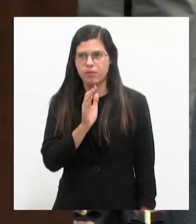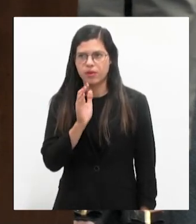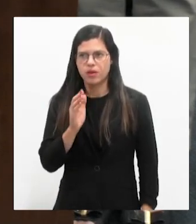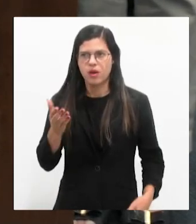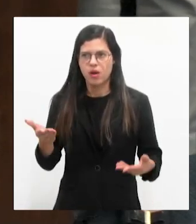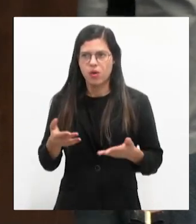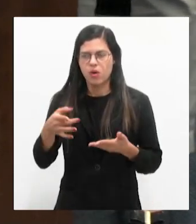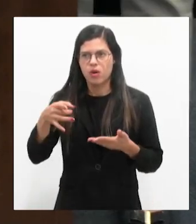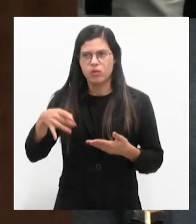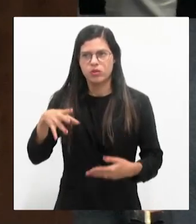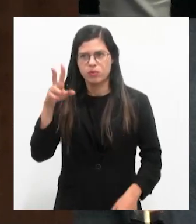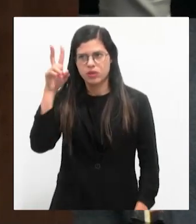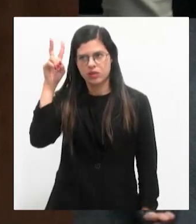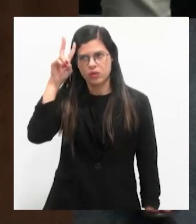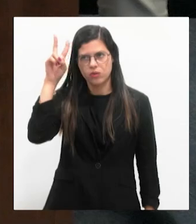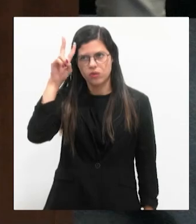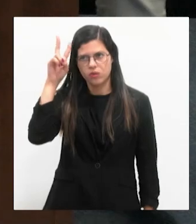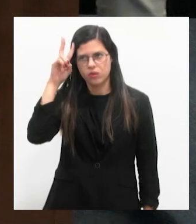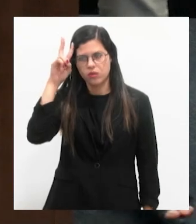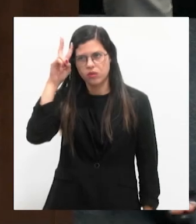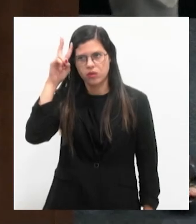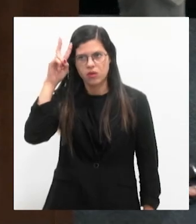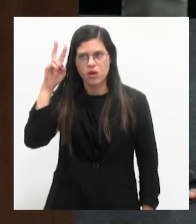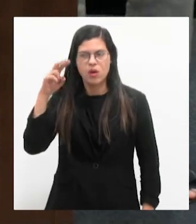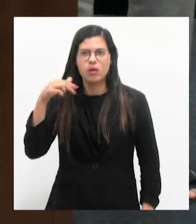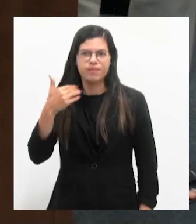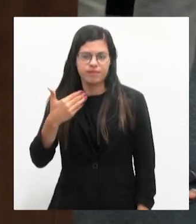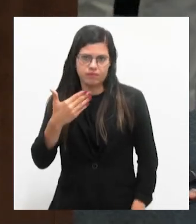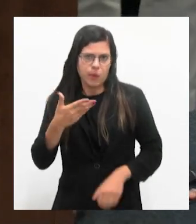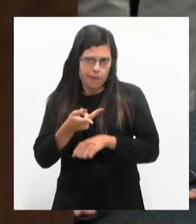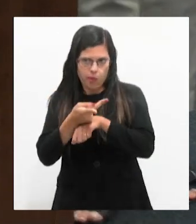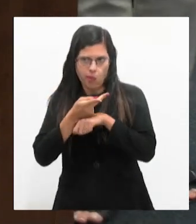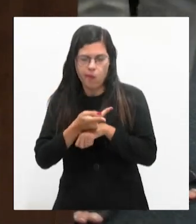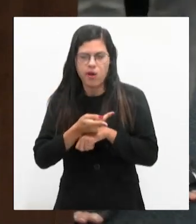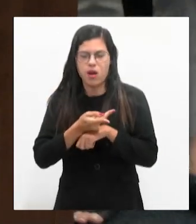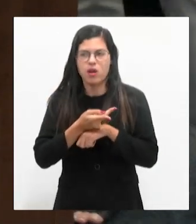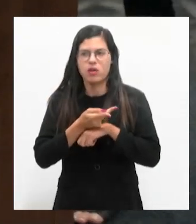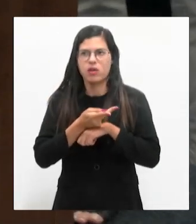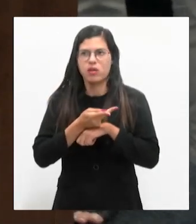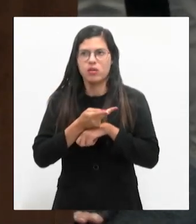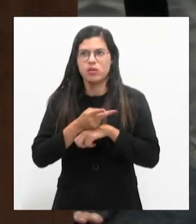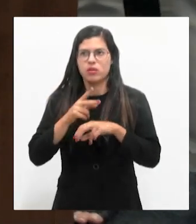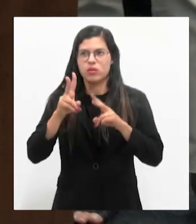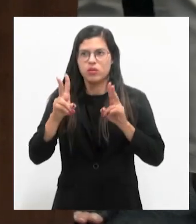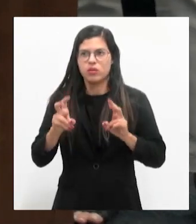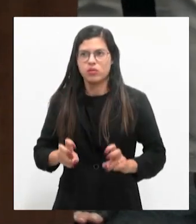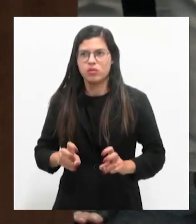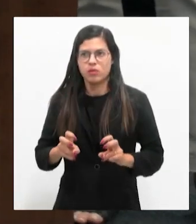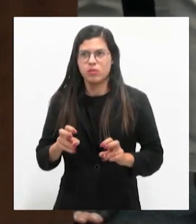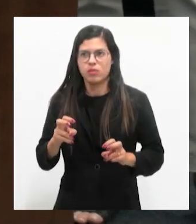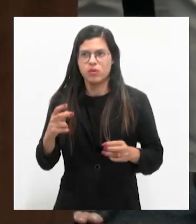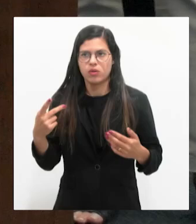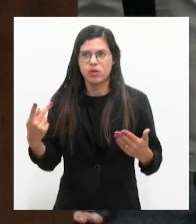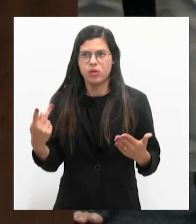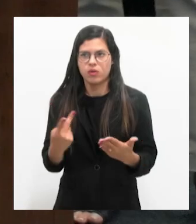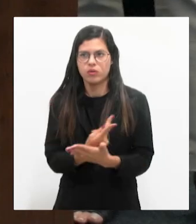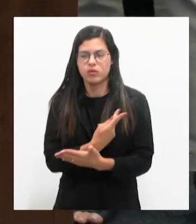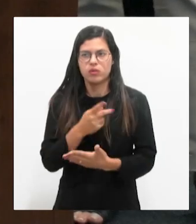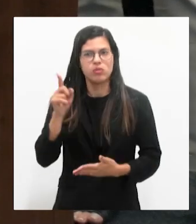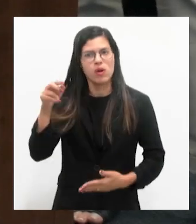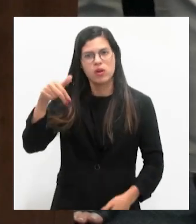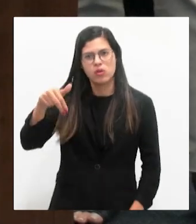na última segunda-feira, meu mandato foi acionado, né, sobre a tragédia que aconteceu, que abalou Nova